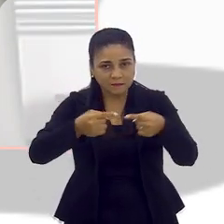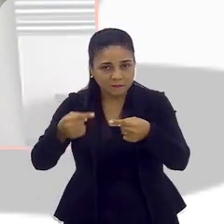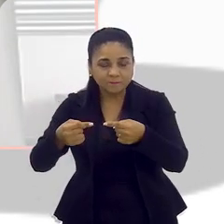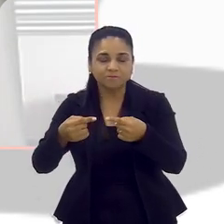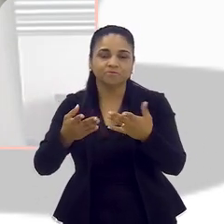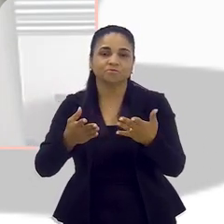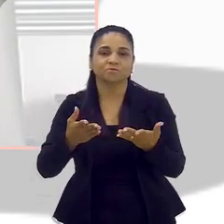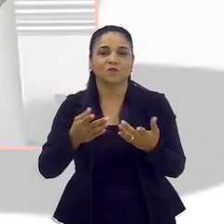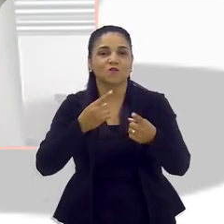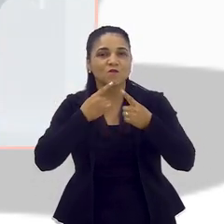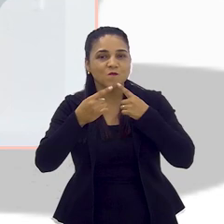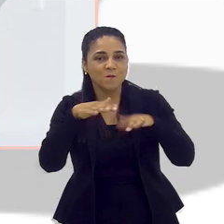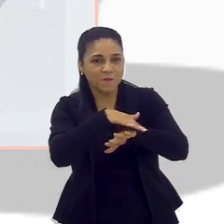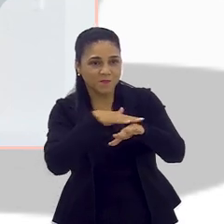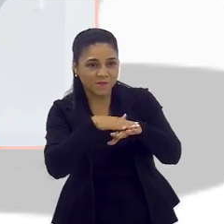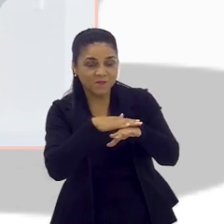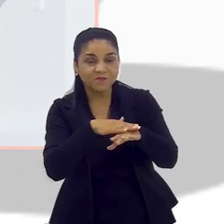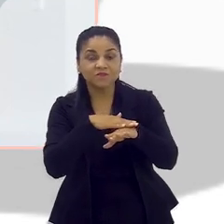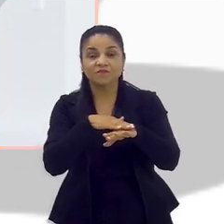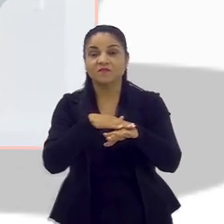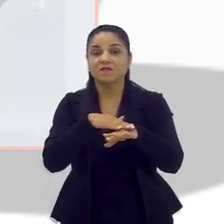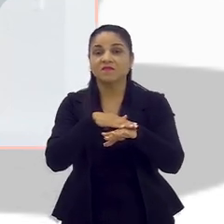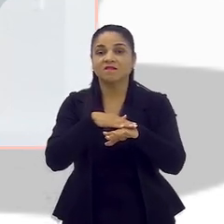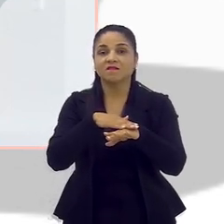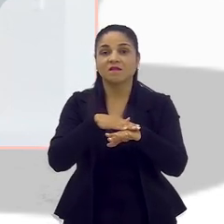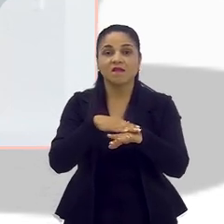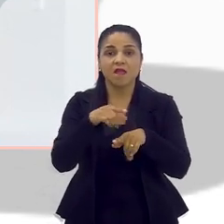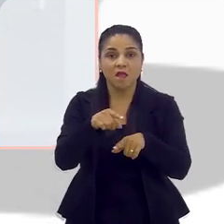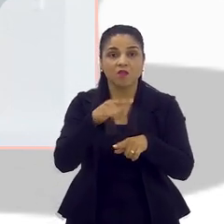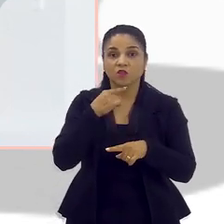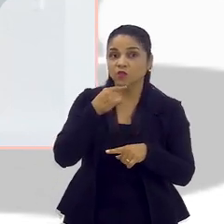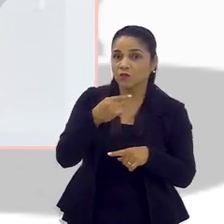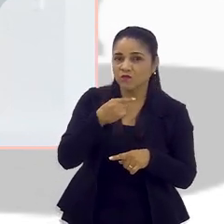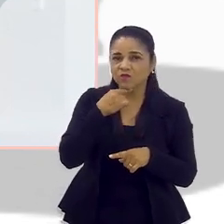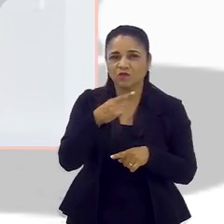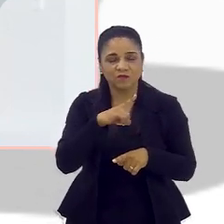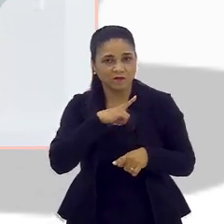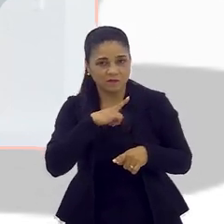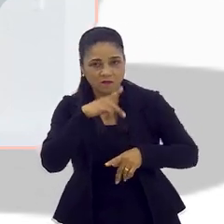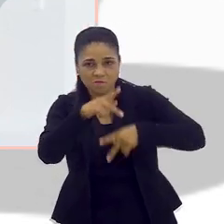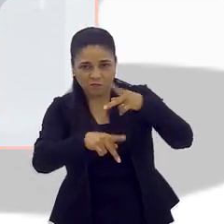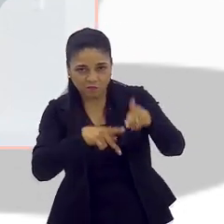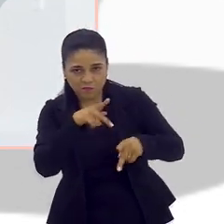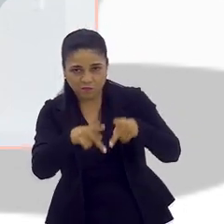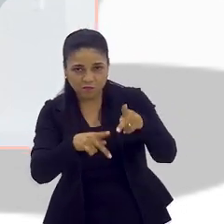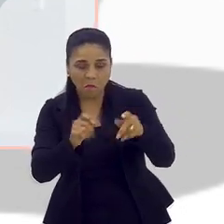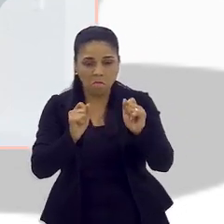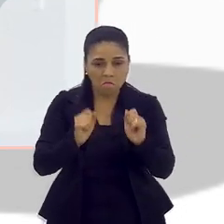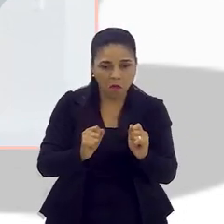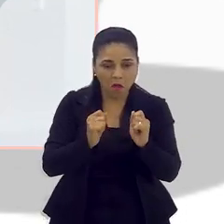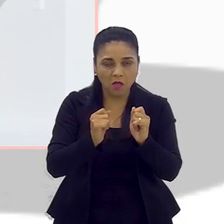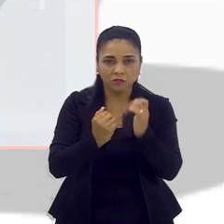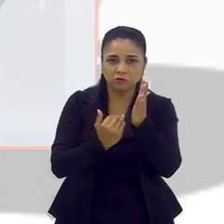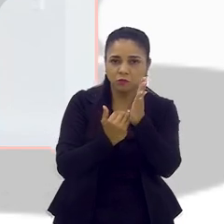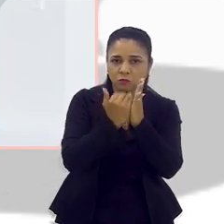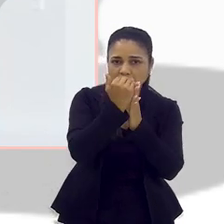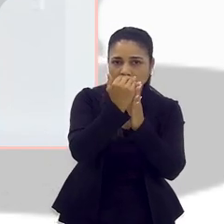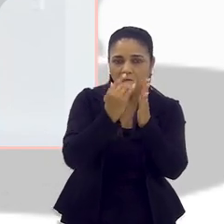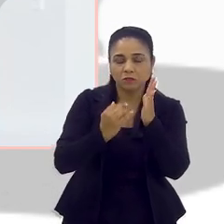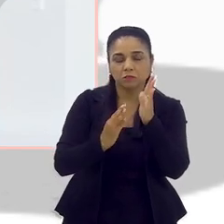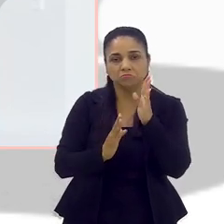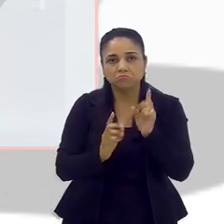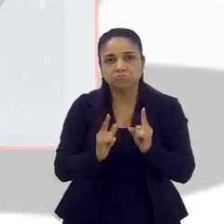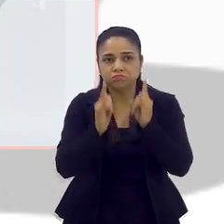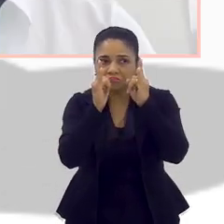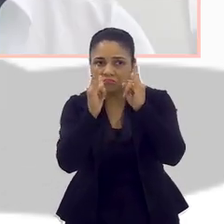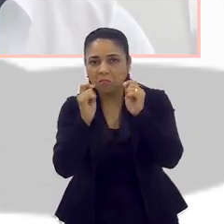debater mais, sim. Vamos debater sobre isso, porque é como você falou, é uma dúvida realmente da população, né? Pode subir, não pode subir,